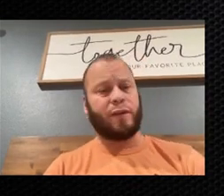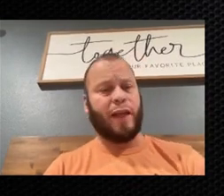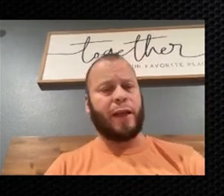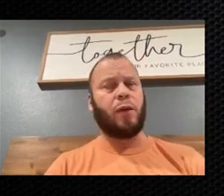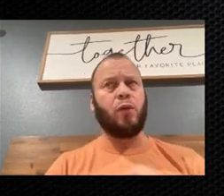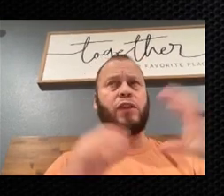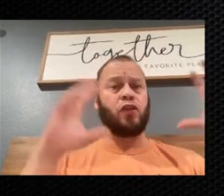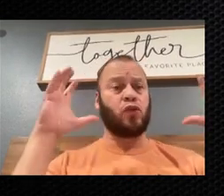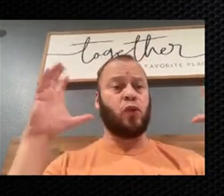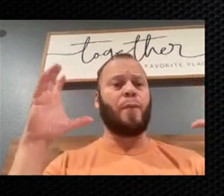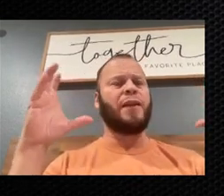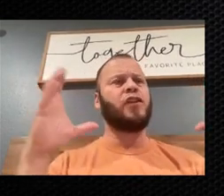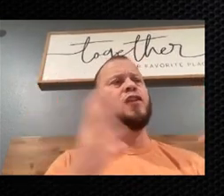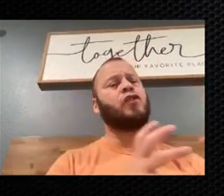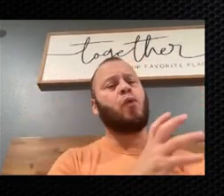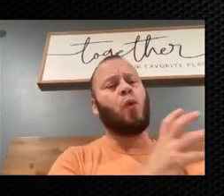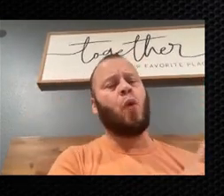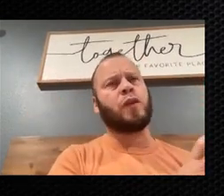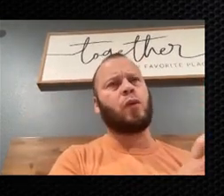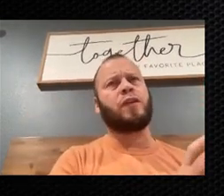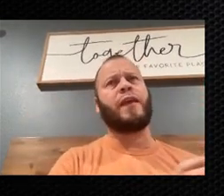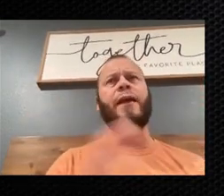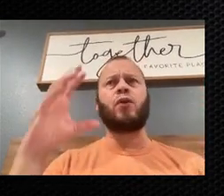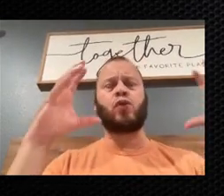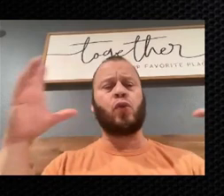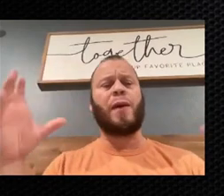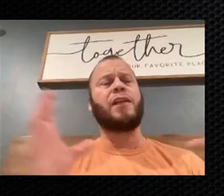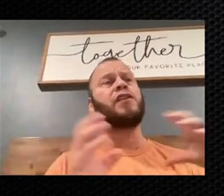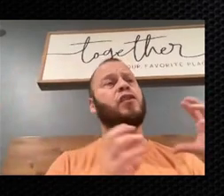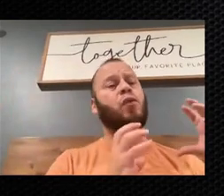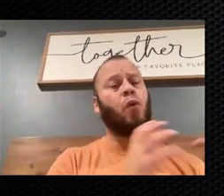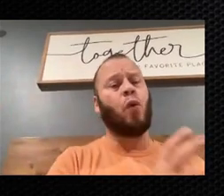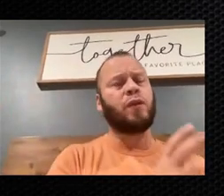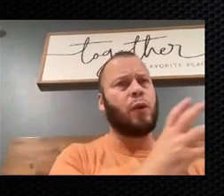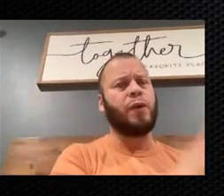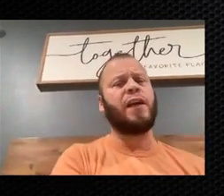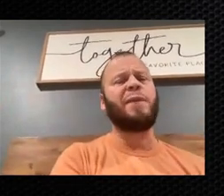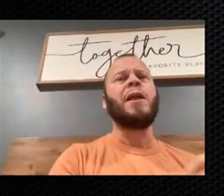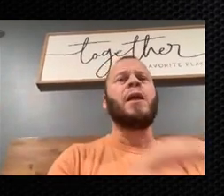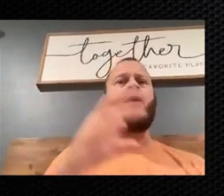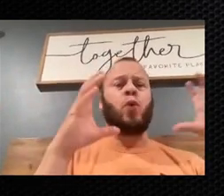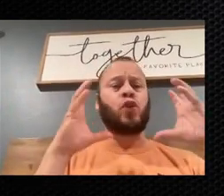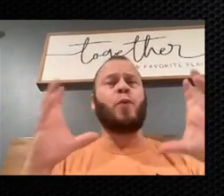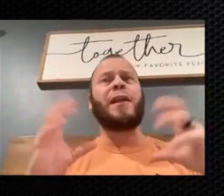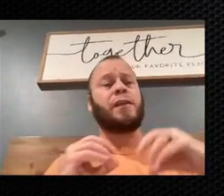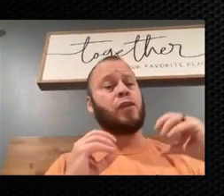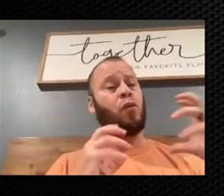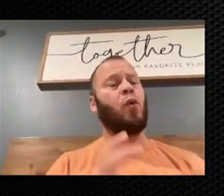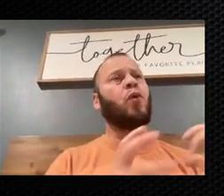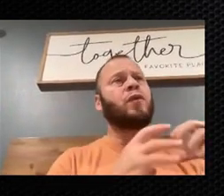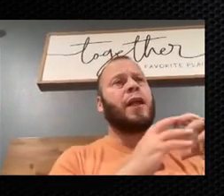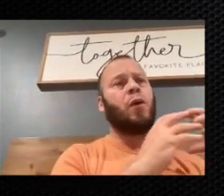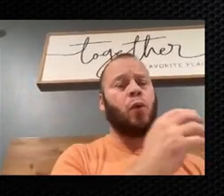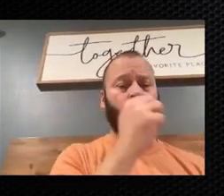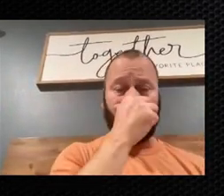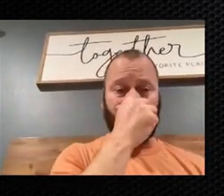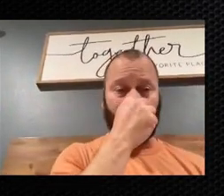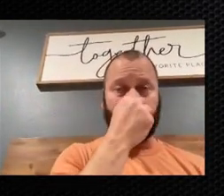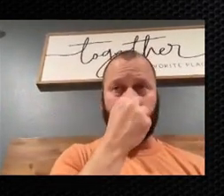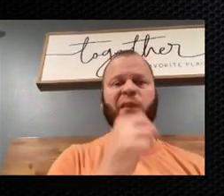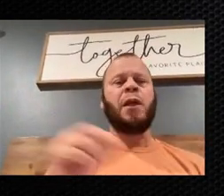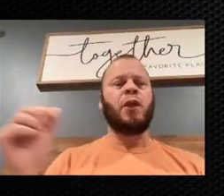Ortega ou seja os globalistas são contra Ortega os globalistas são contra o Irã o jornalistas são contra